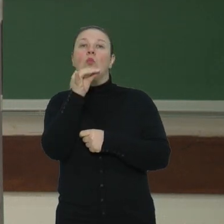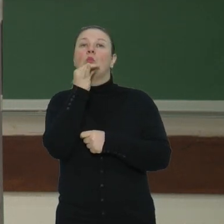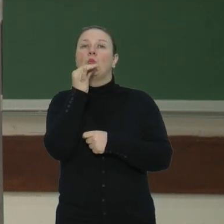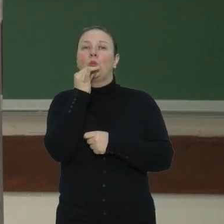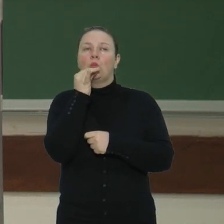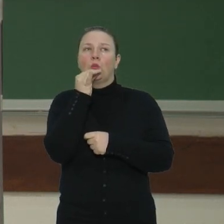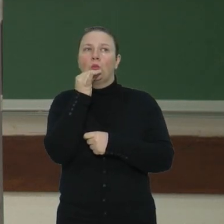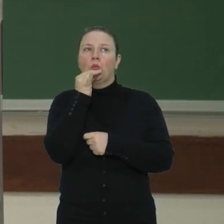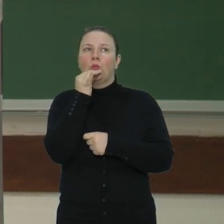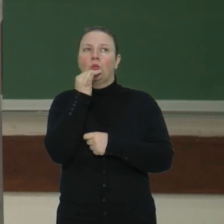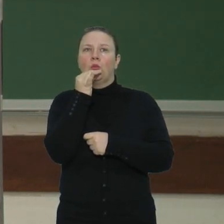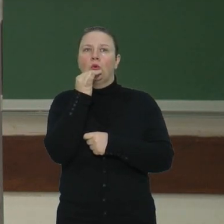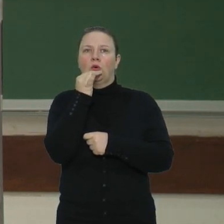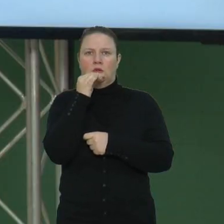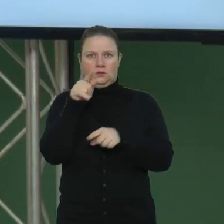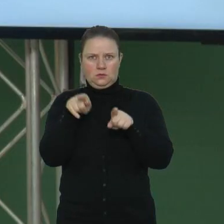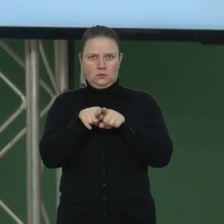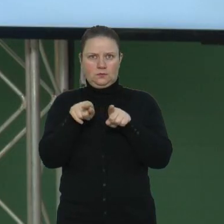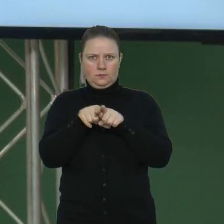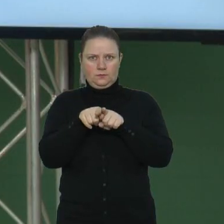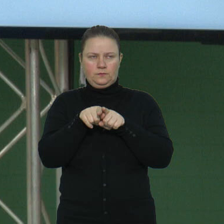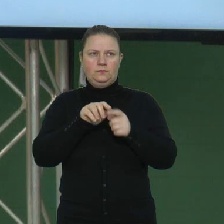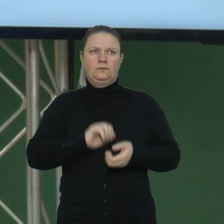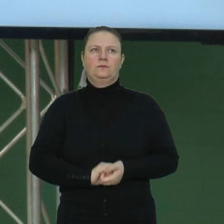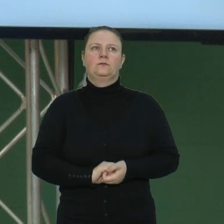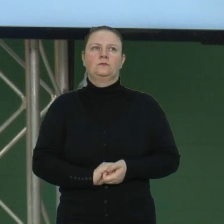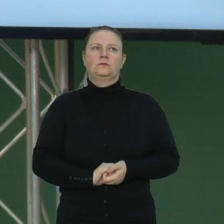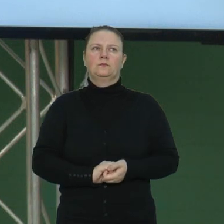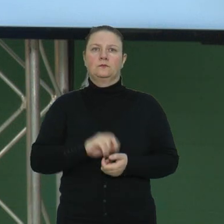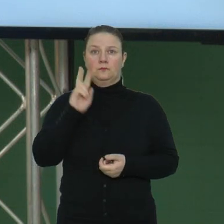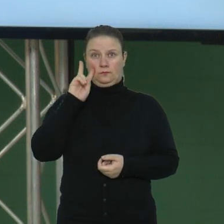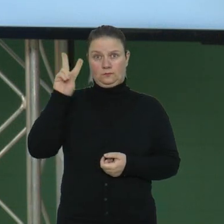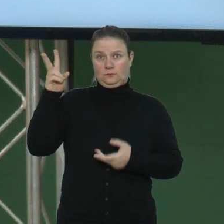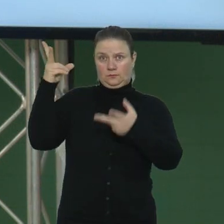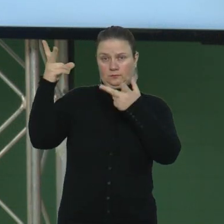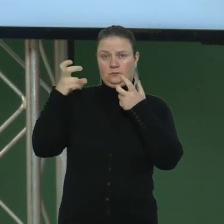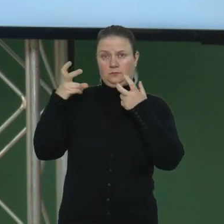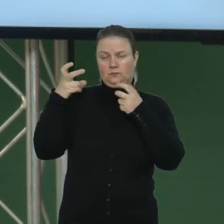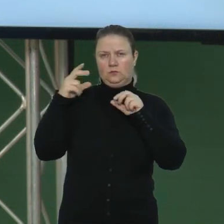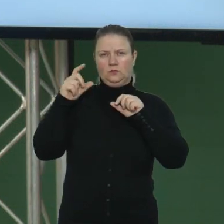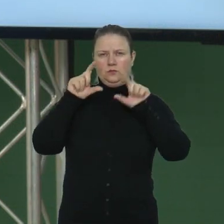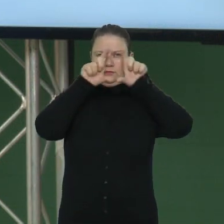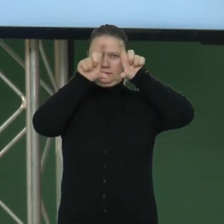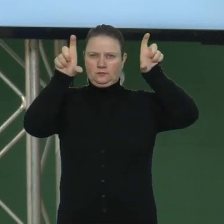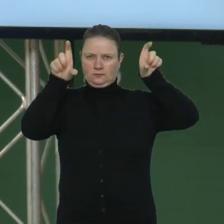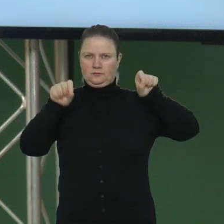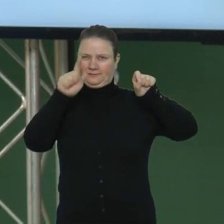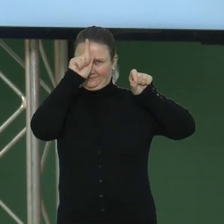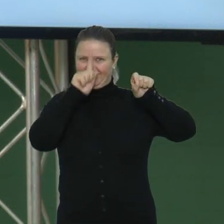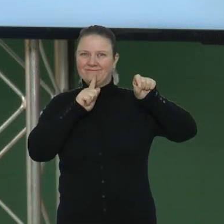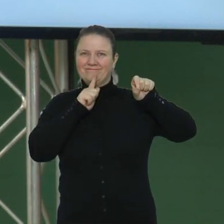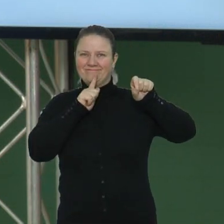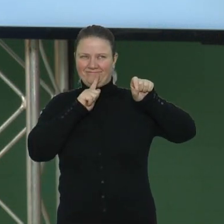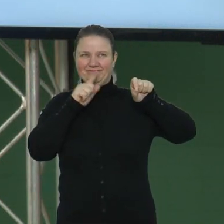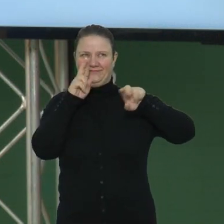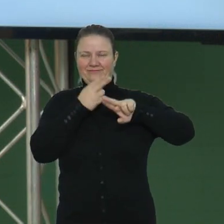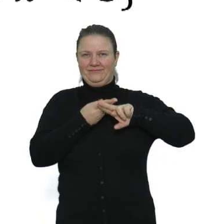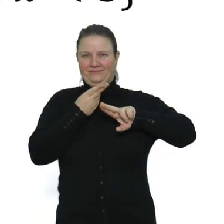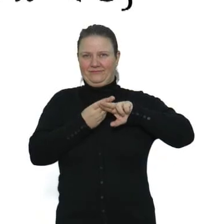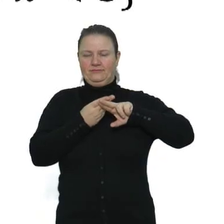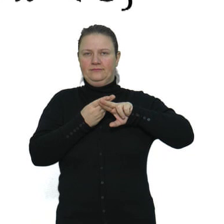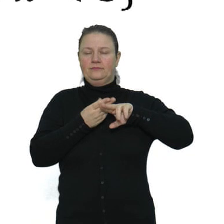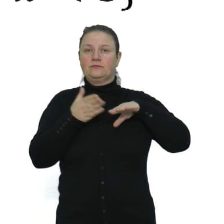colocando uma das propriedades. Então verifiquem aqui qual a propriedade que estamos utilizando e qual que é esse exemplo. Ó, resolver a